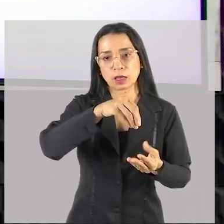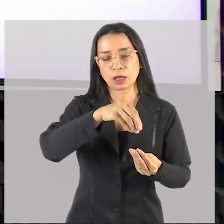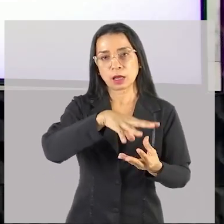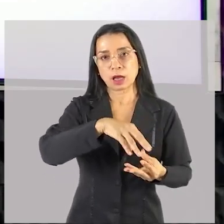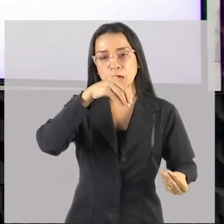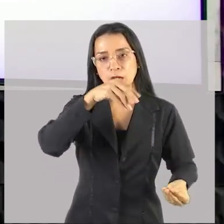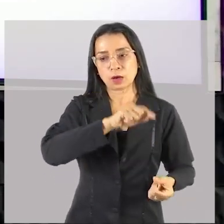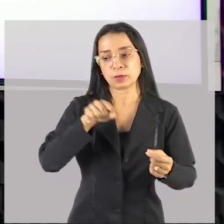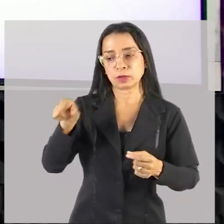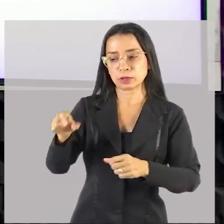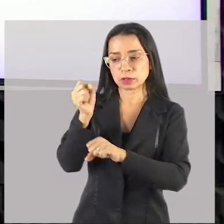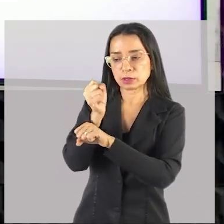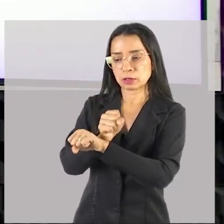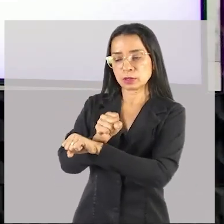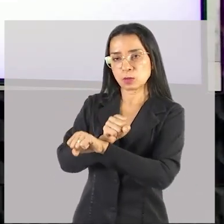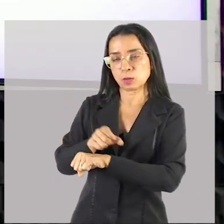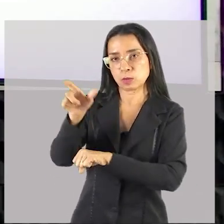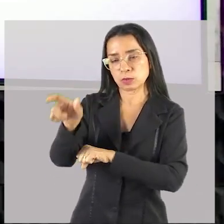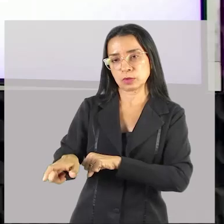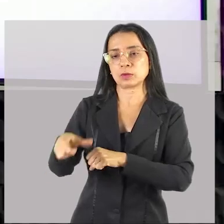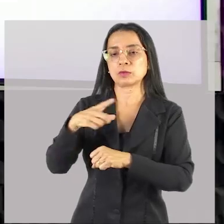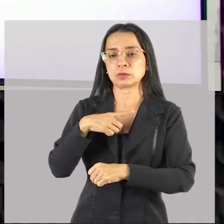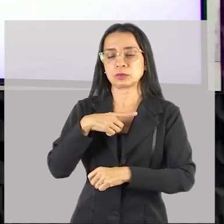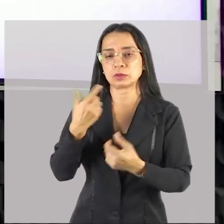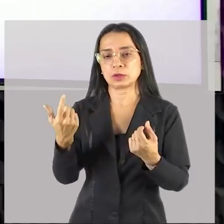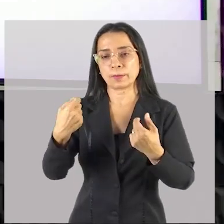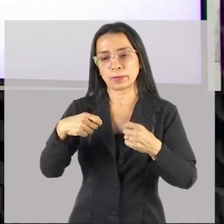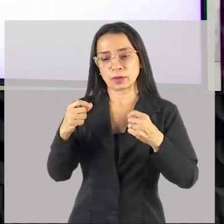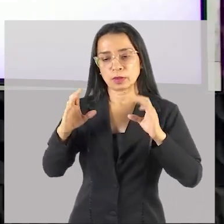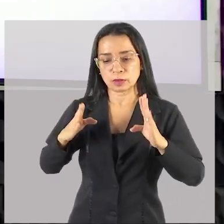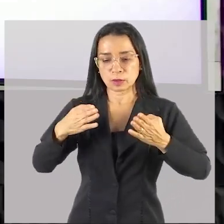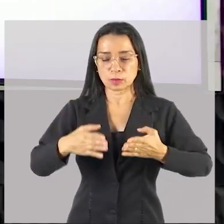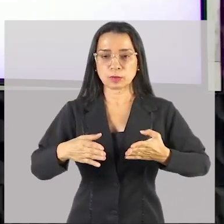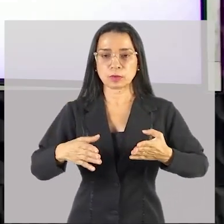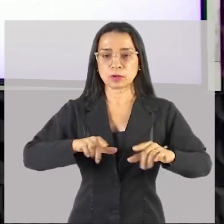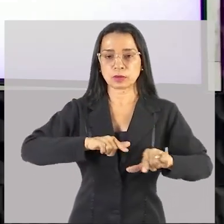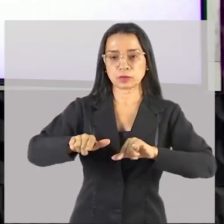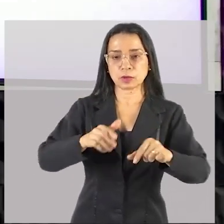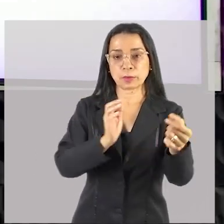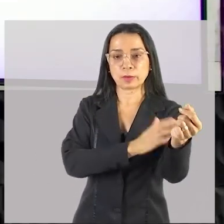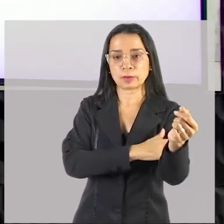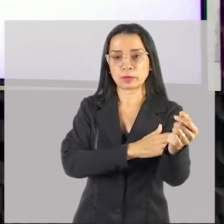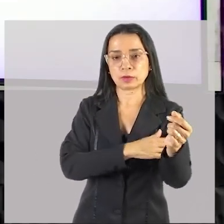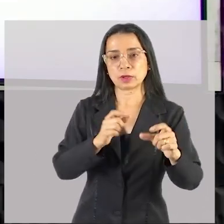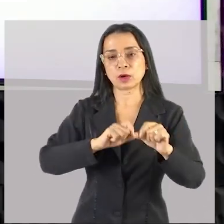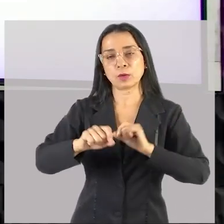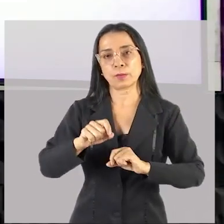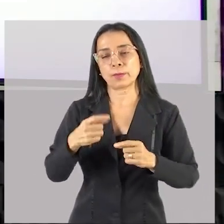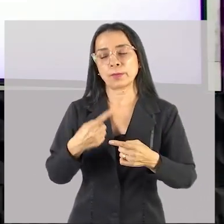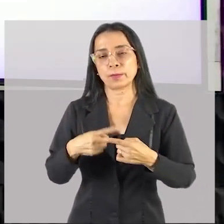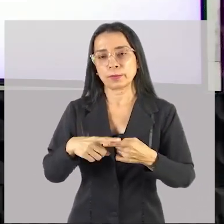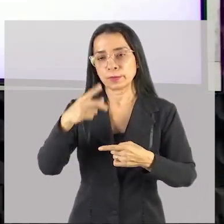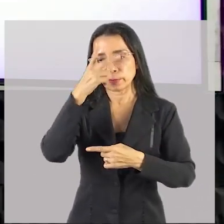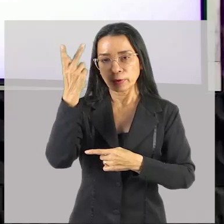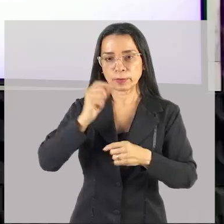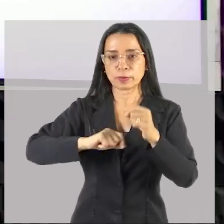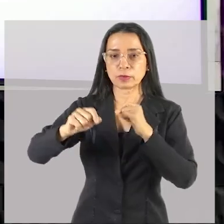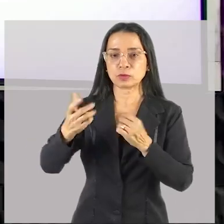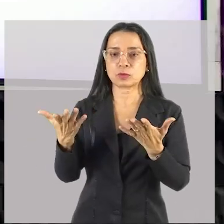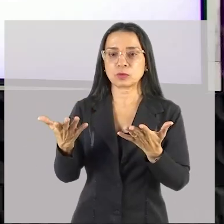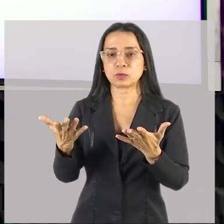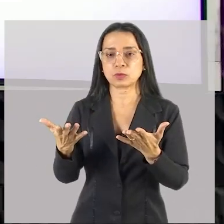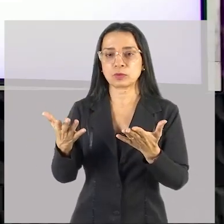a outros povos. O racismo se estrutura pela discriminação de raças inferiores definidas por outras superiores.